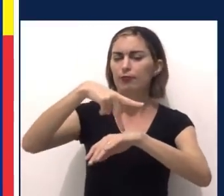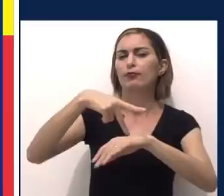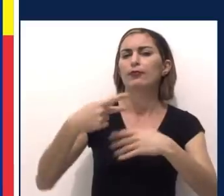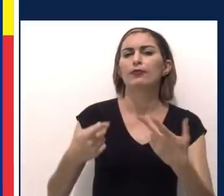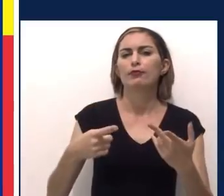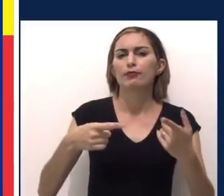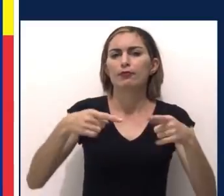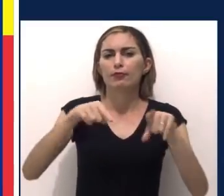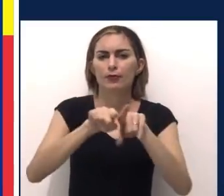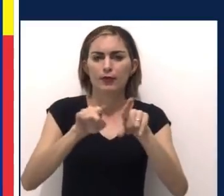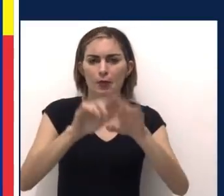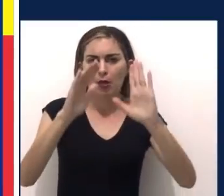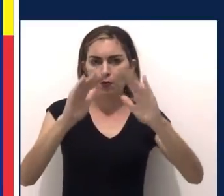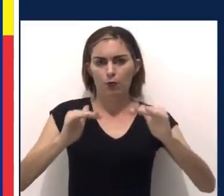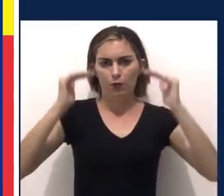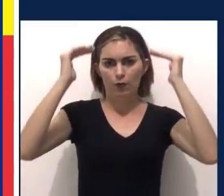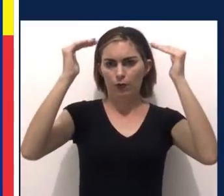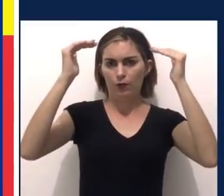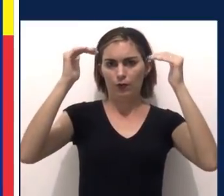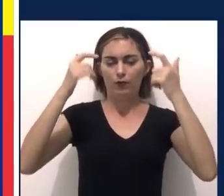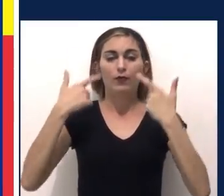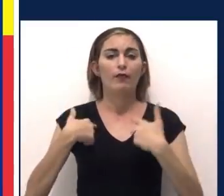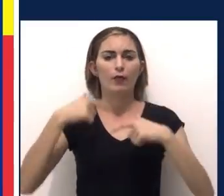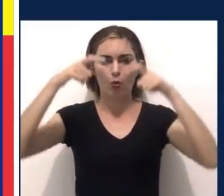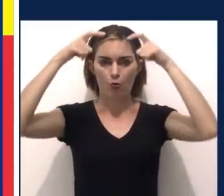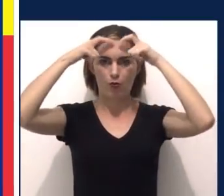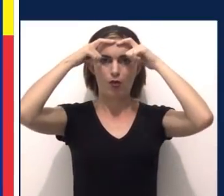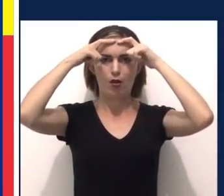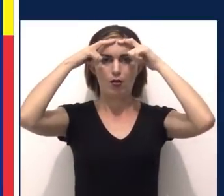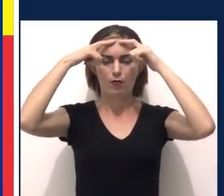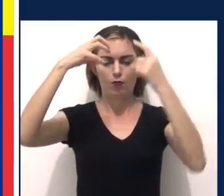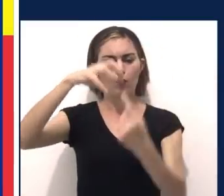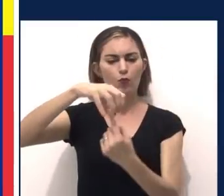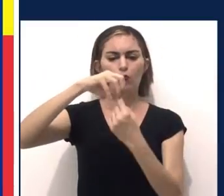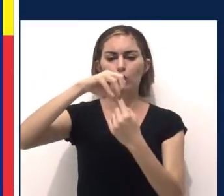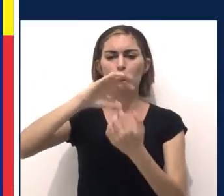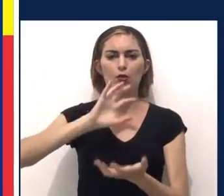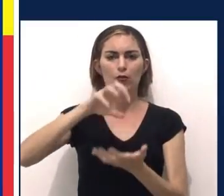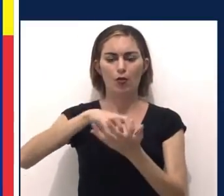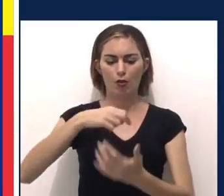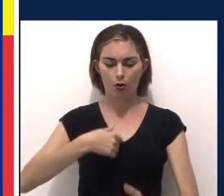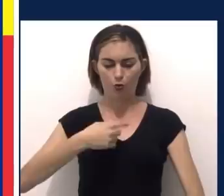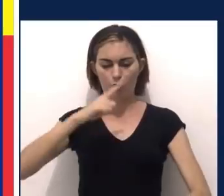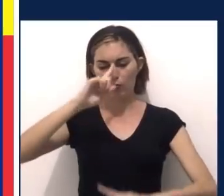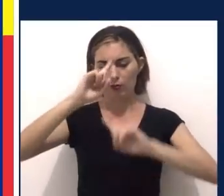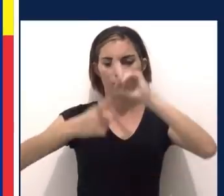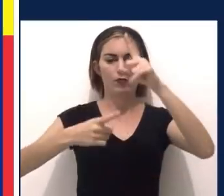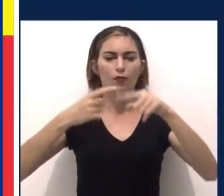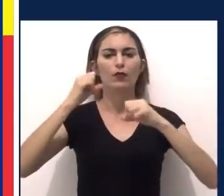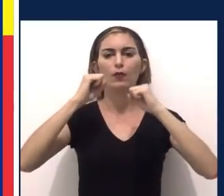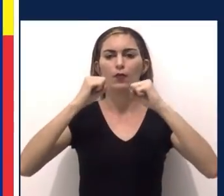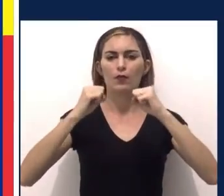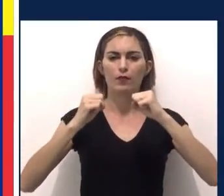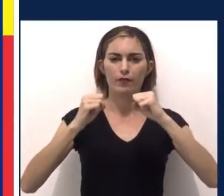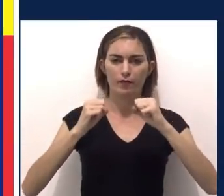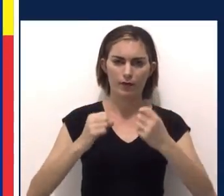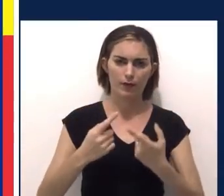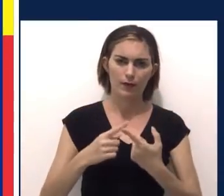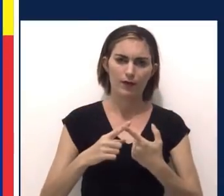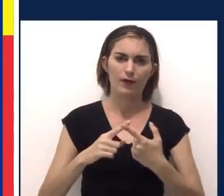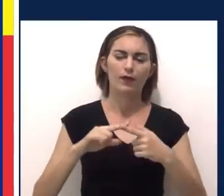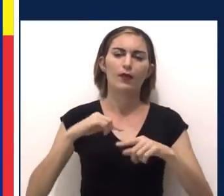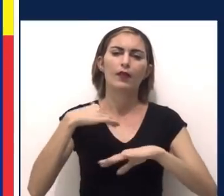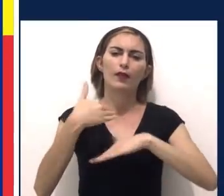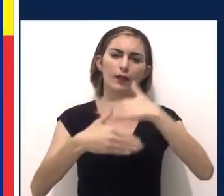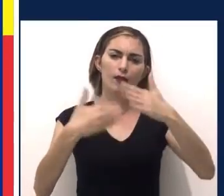nacionais e o absolutismo. Então, o rei vai centralizar o poder, não é isso, com o recurso